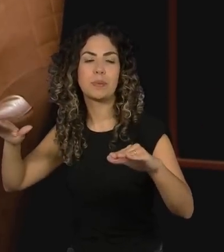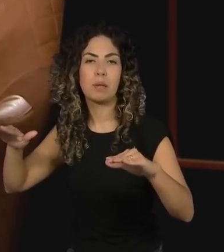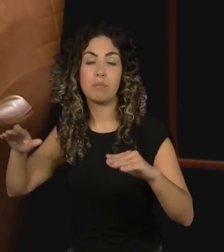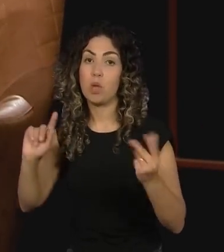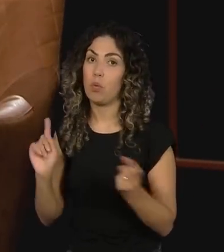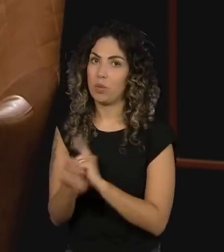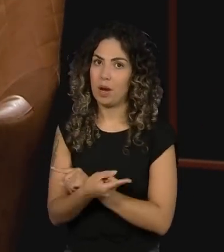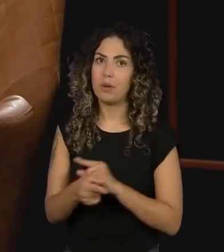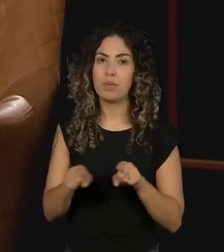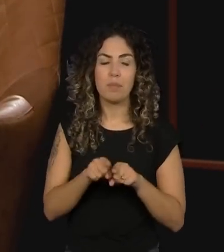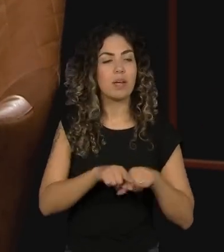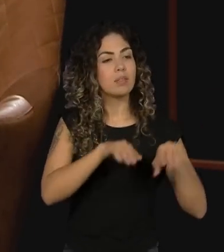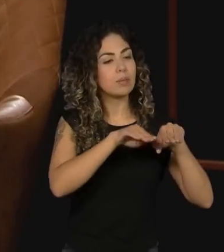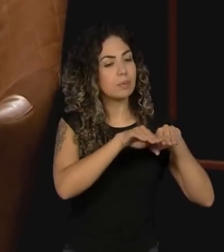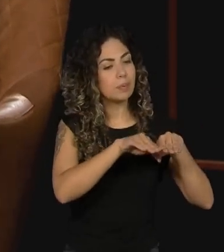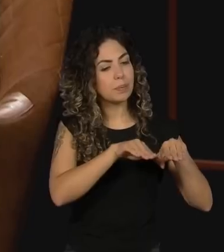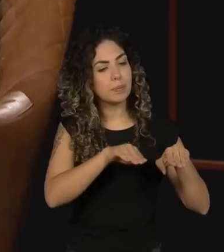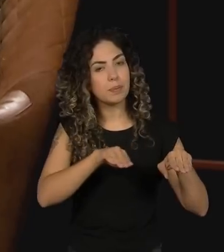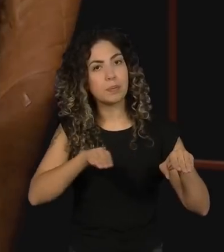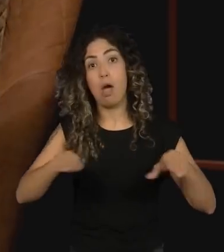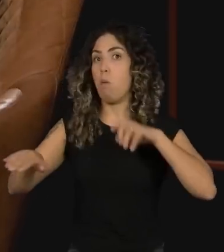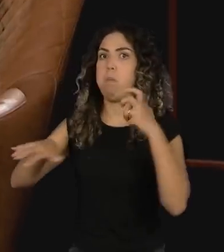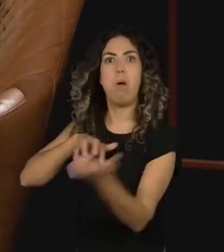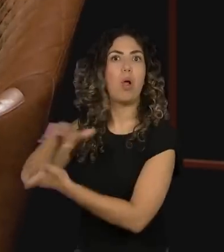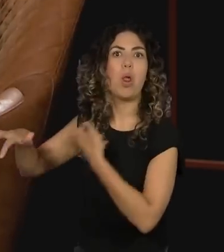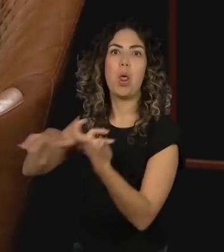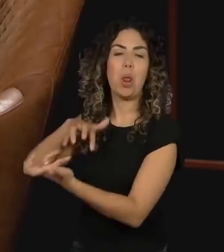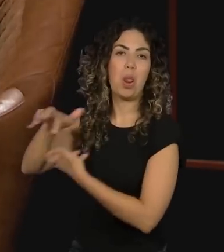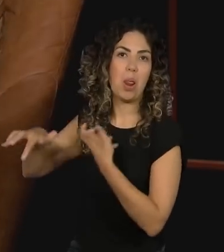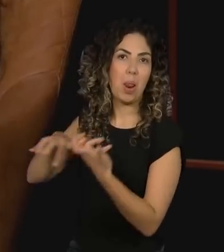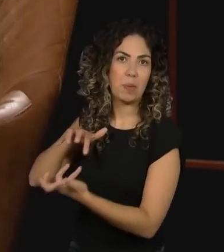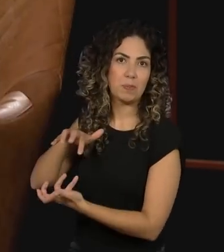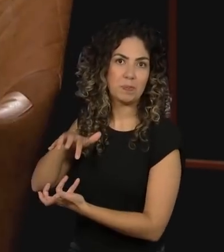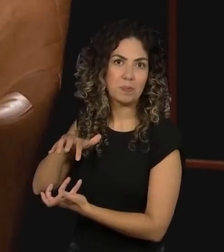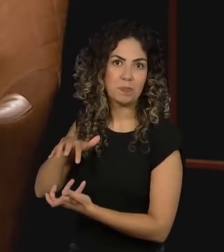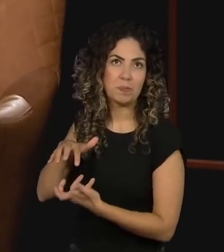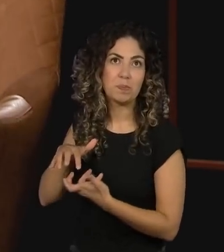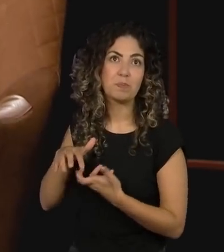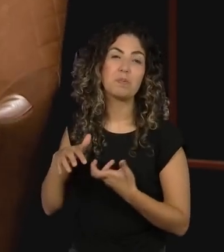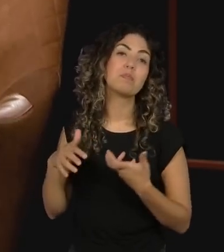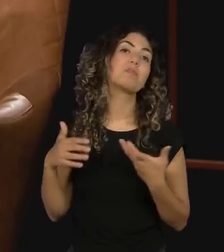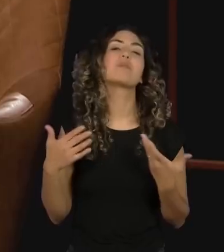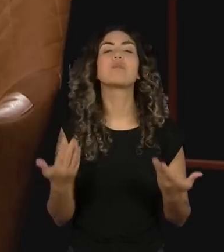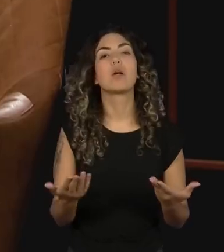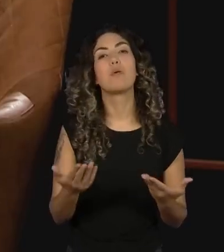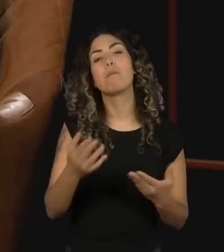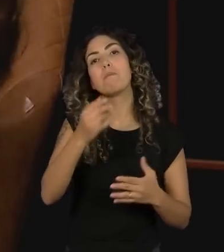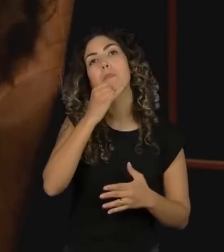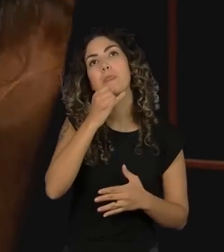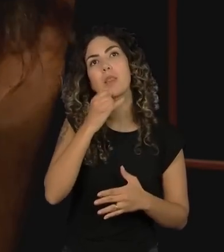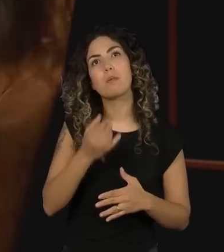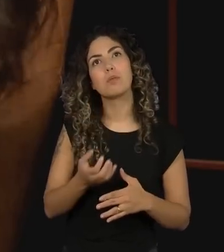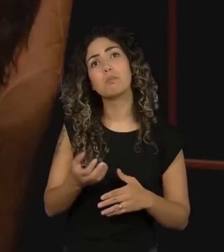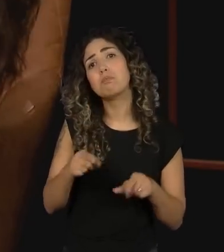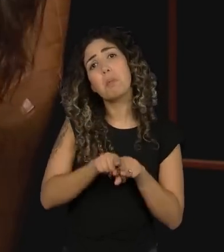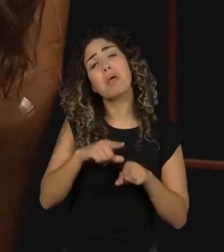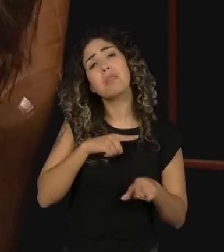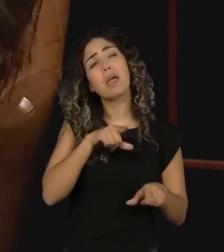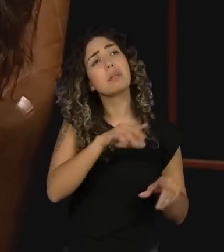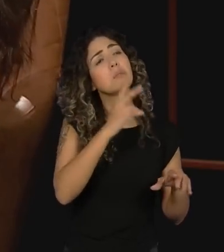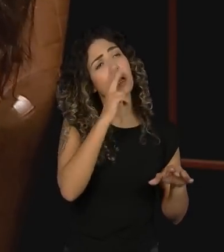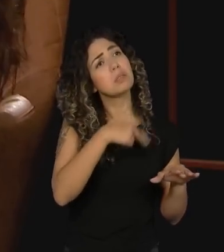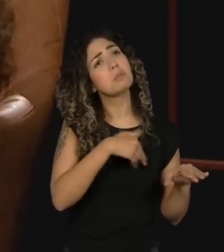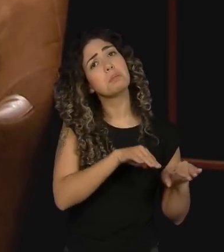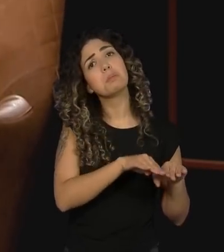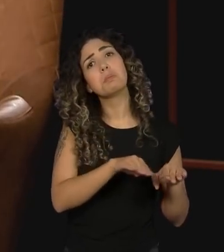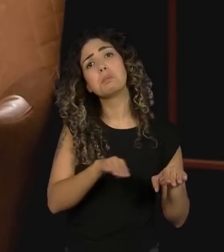da ordem para o caos. Que é aquele que fica na ordem não vai para